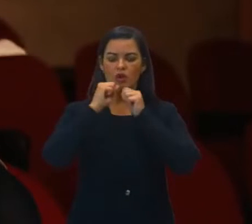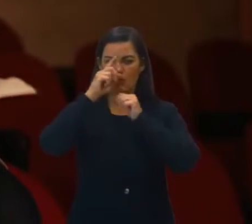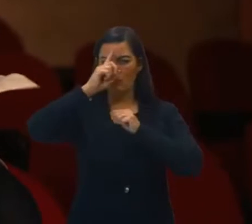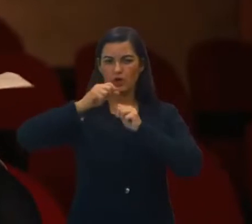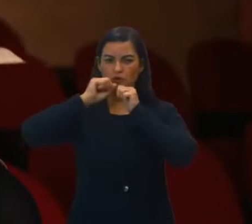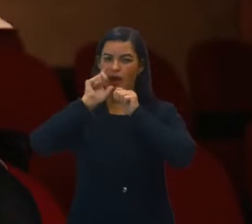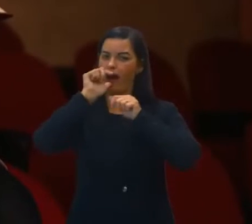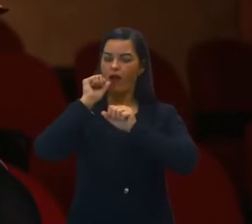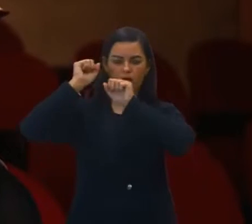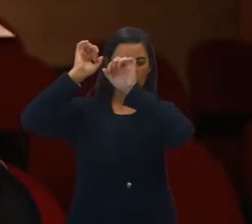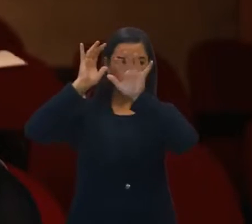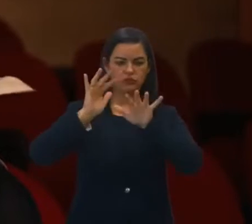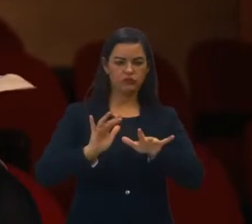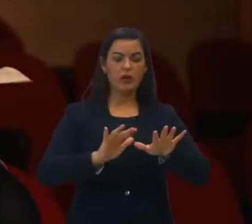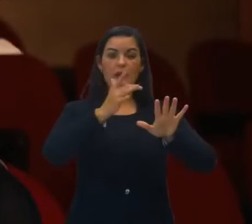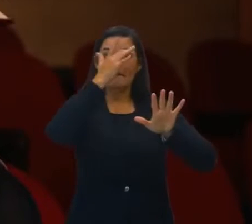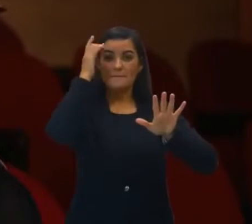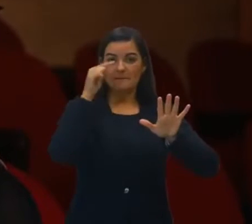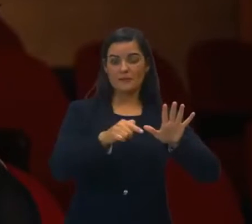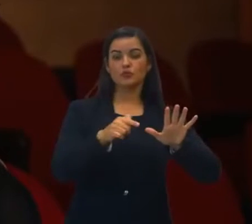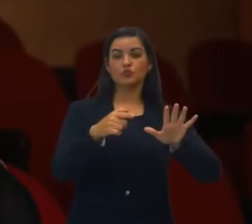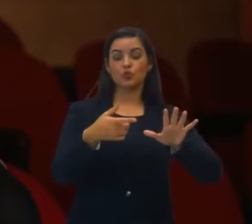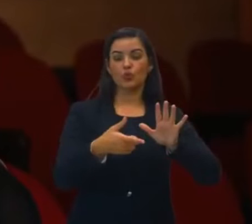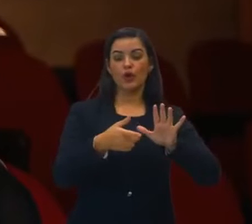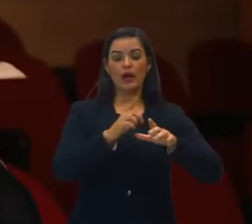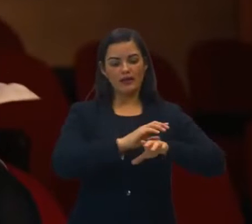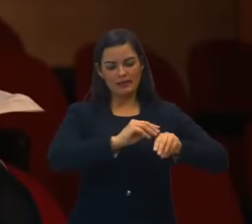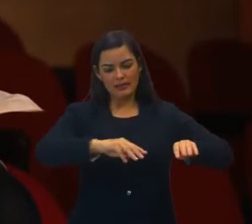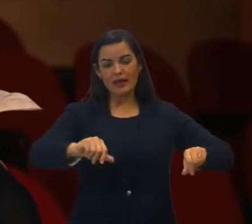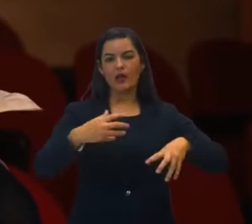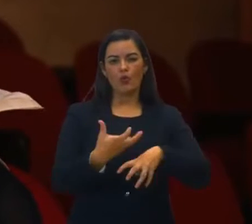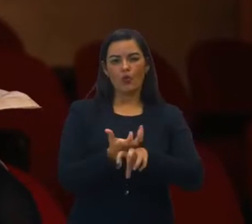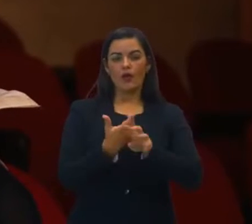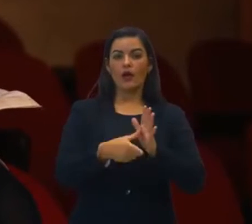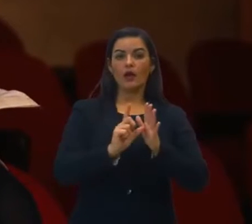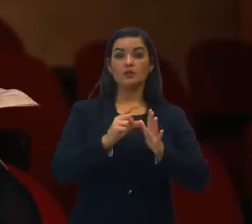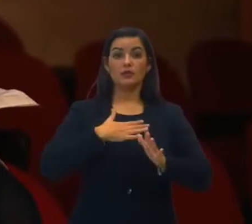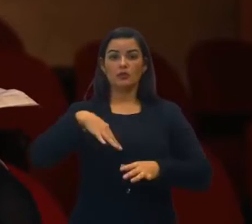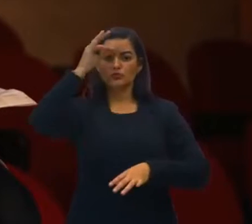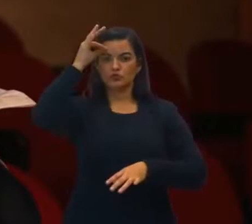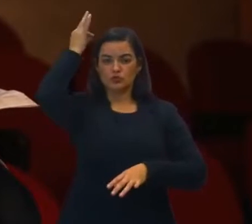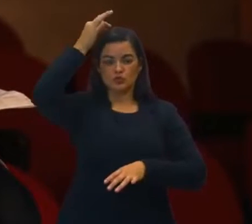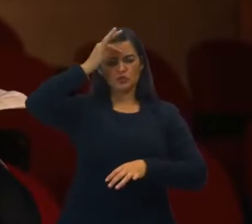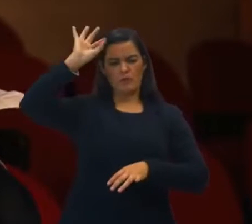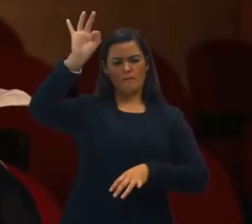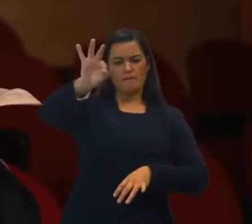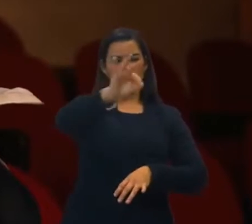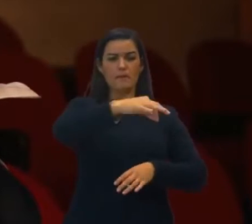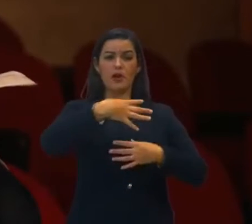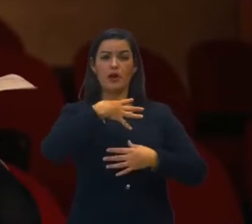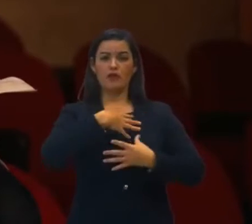o sedento, torrente sobre a terra seca. Derramarei meu espírito sobre a tua posteridade e